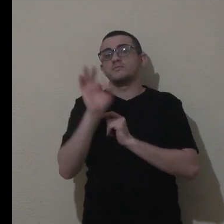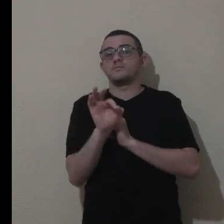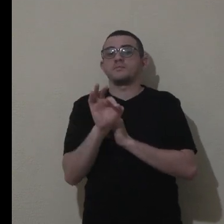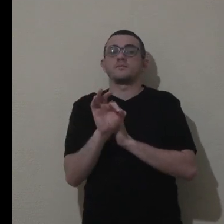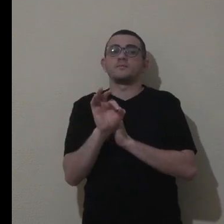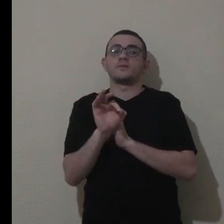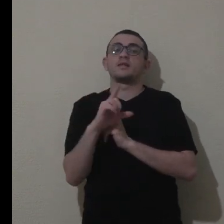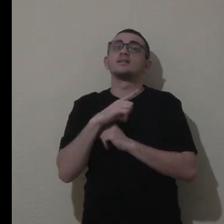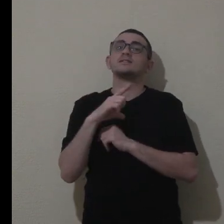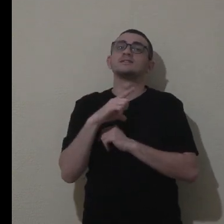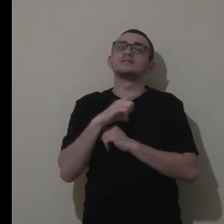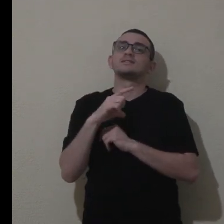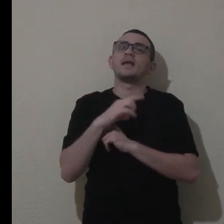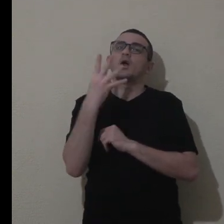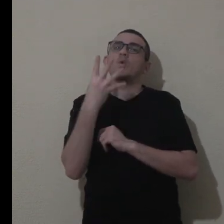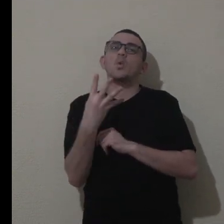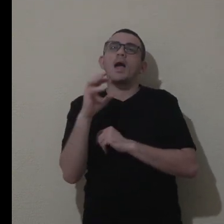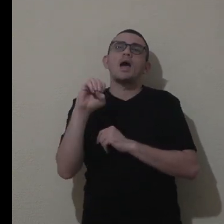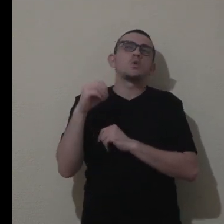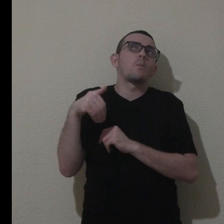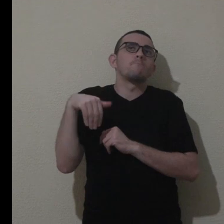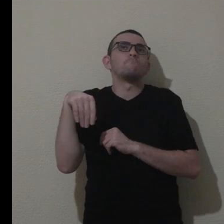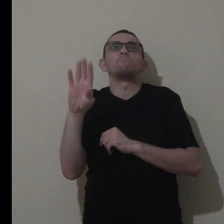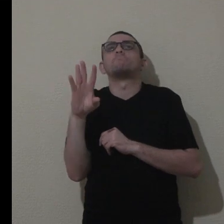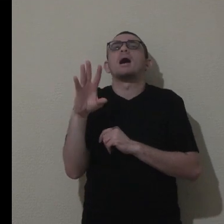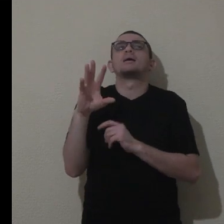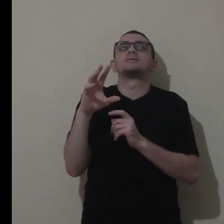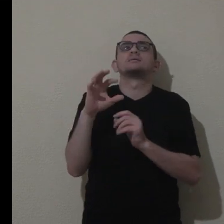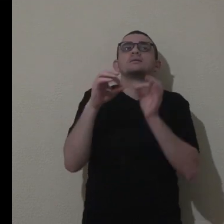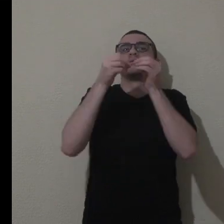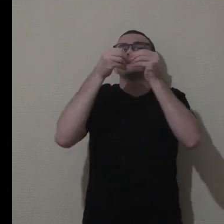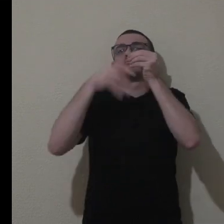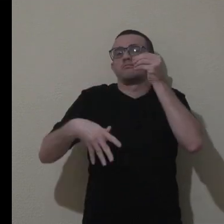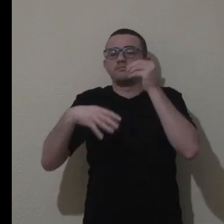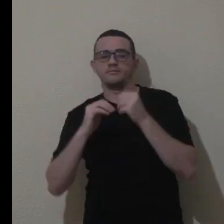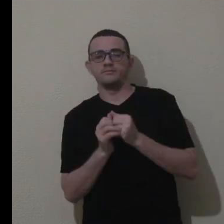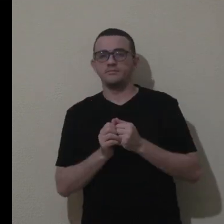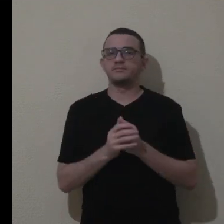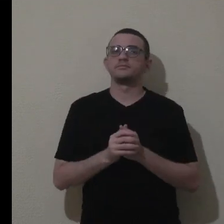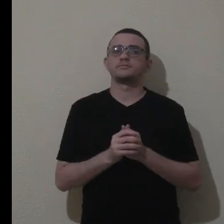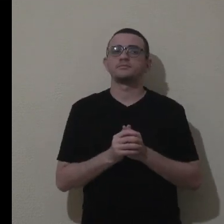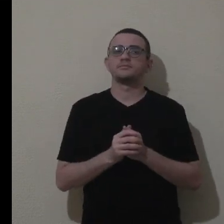12% terem tido 4 ou mais daqueles efeitos adversos.